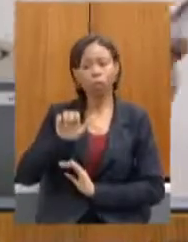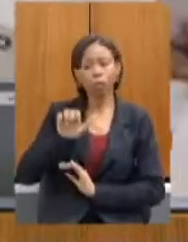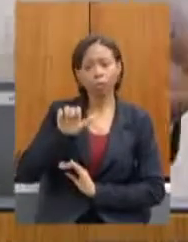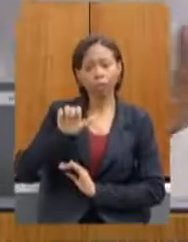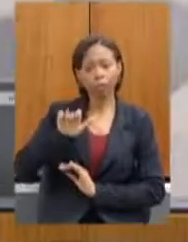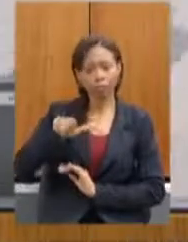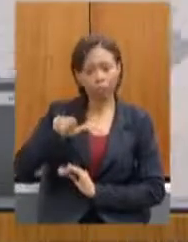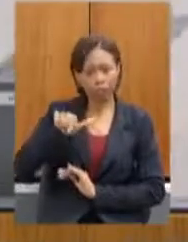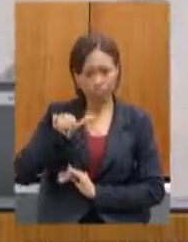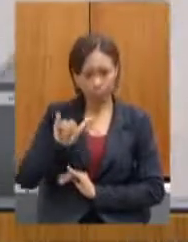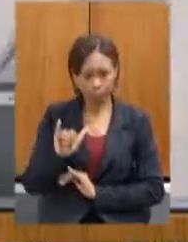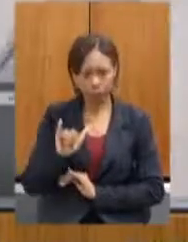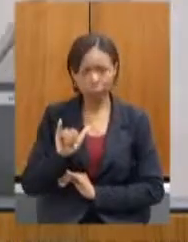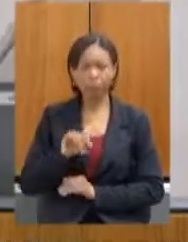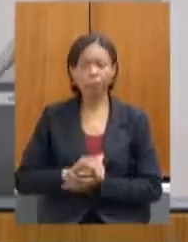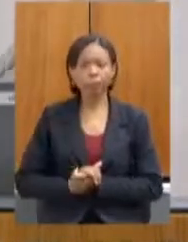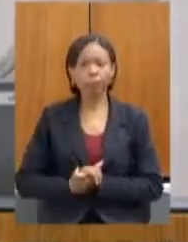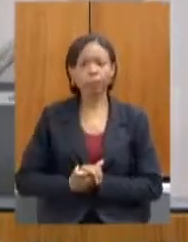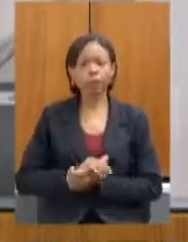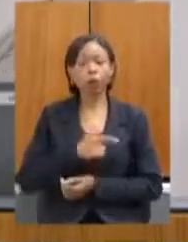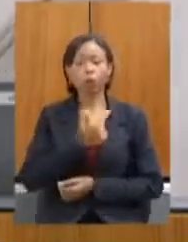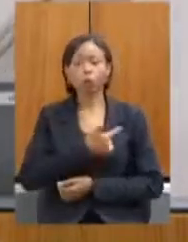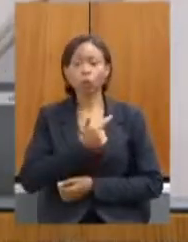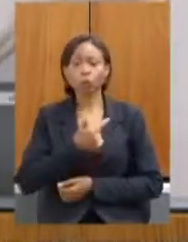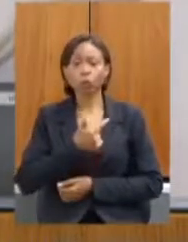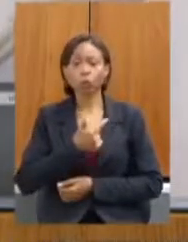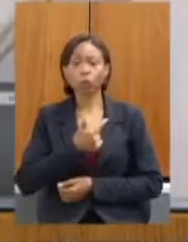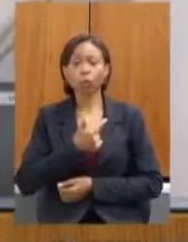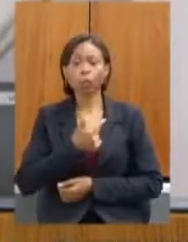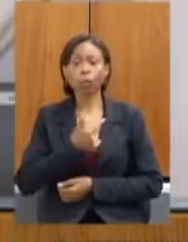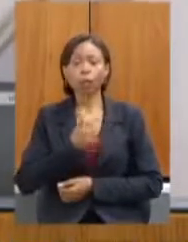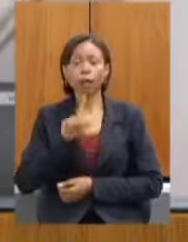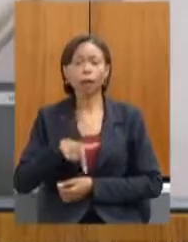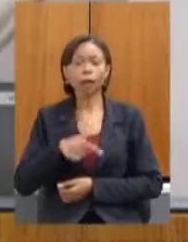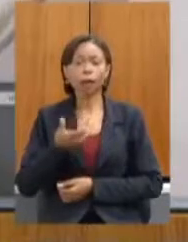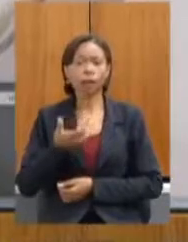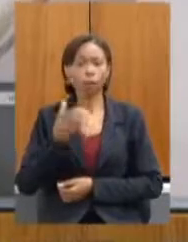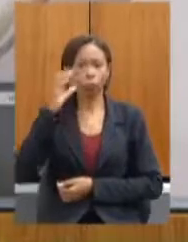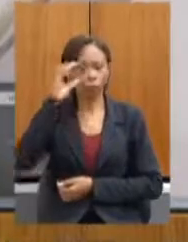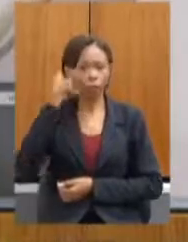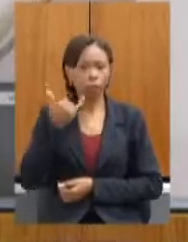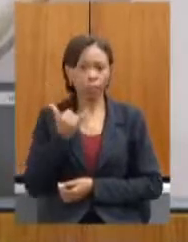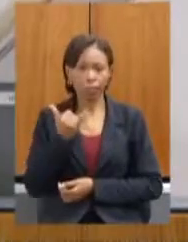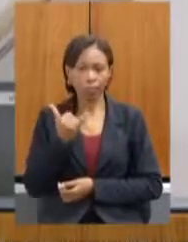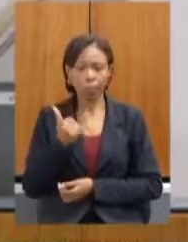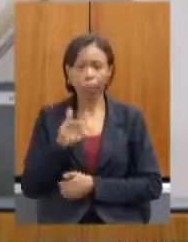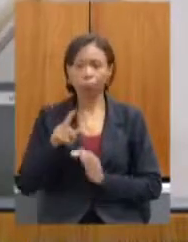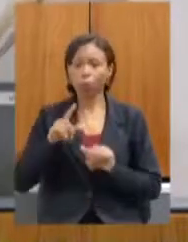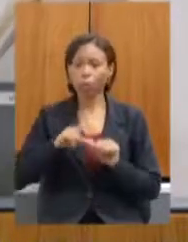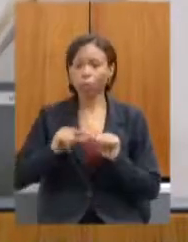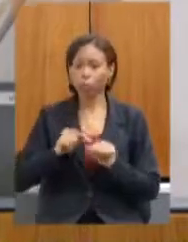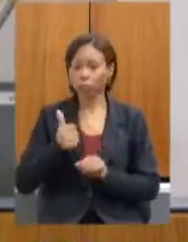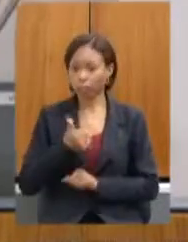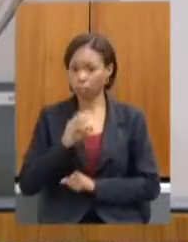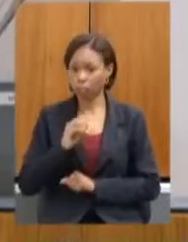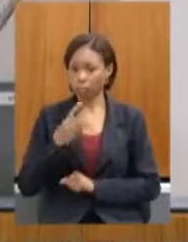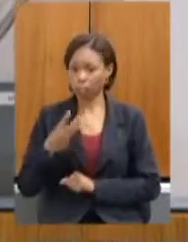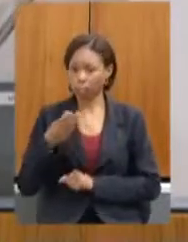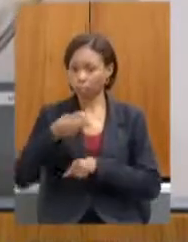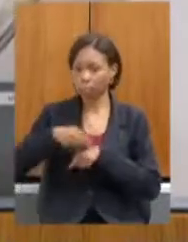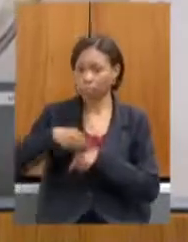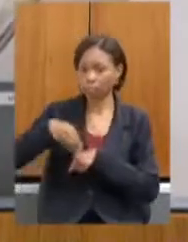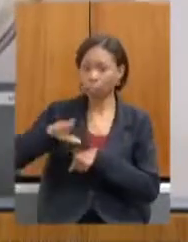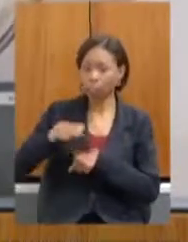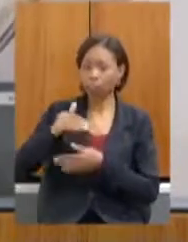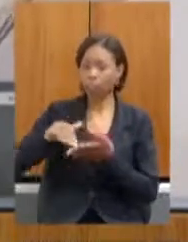Tarquínio e segundo requerimento Professor Cleiton Deputado que subscreve nos termos do artigo 103/2010 de caminhada secretaria de